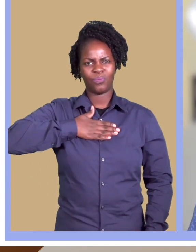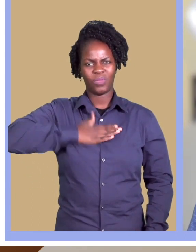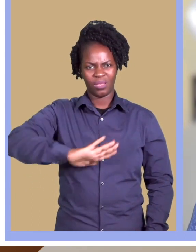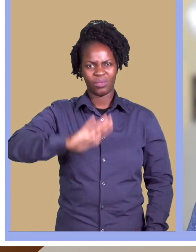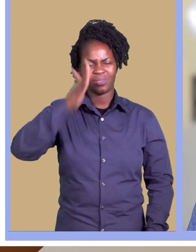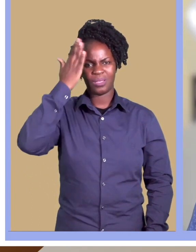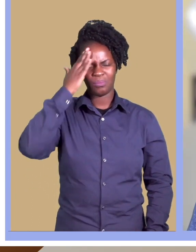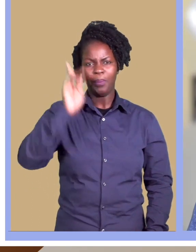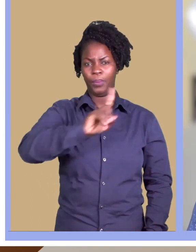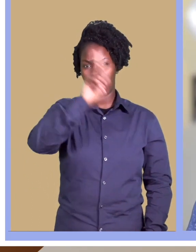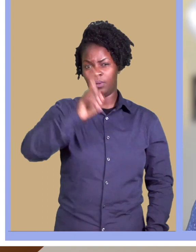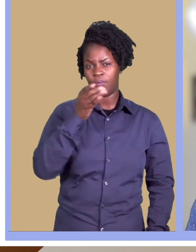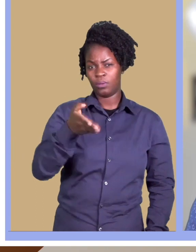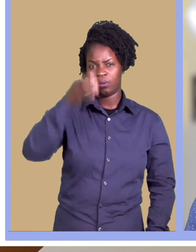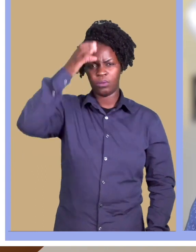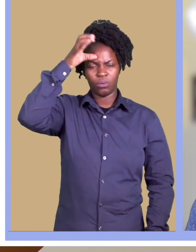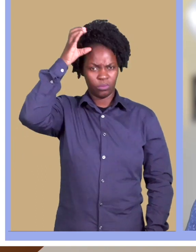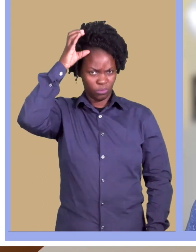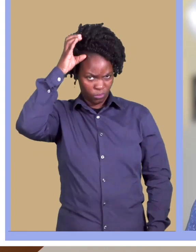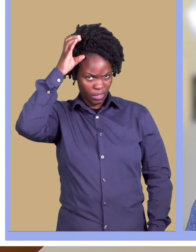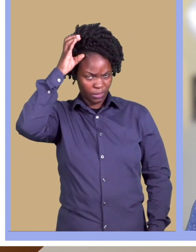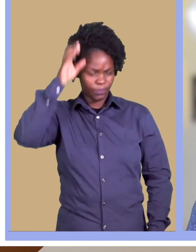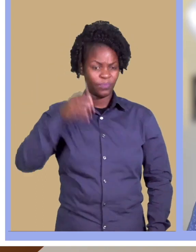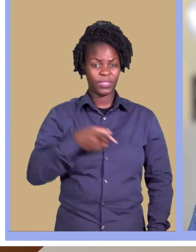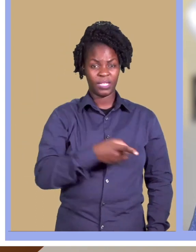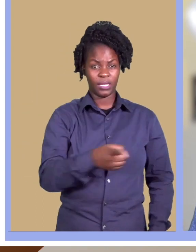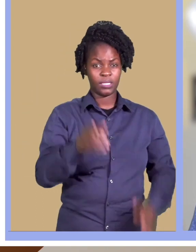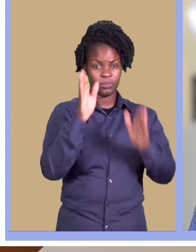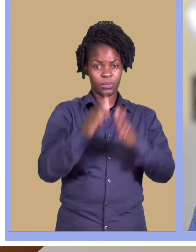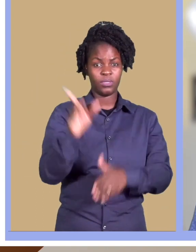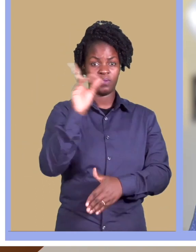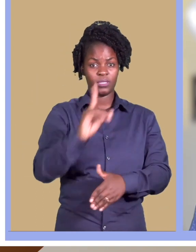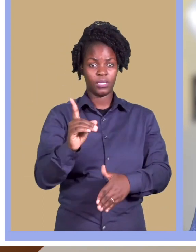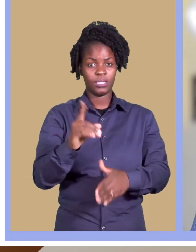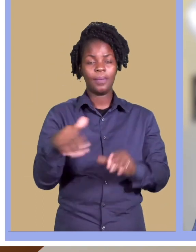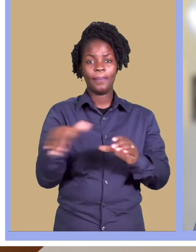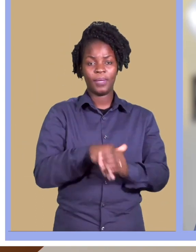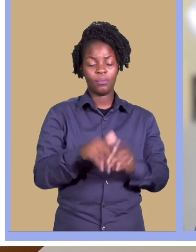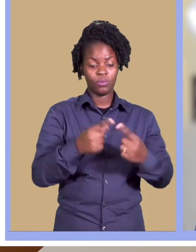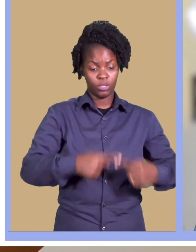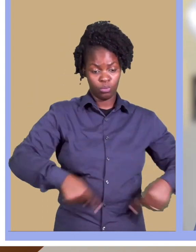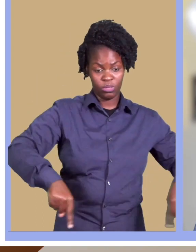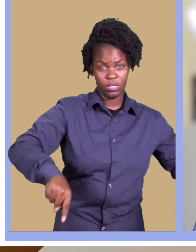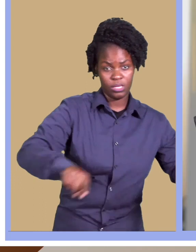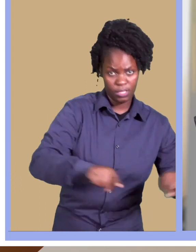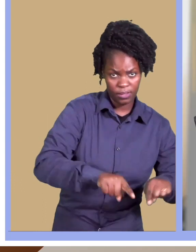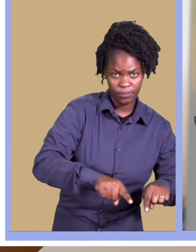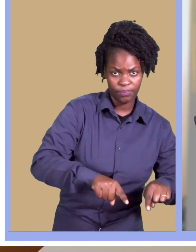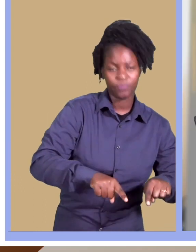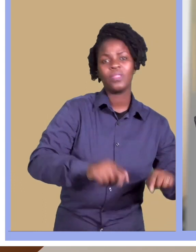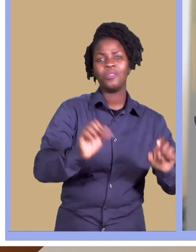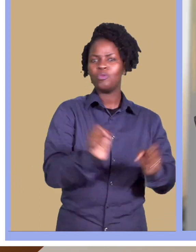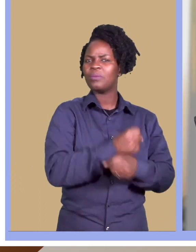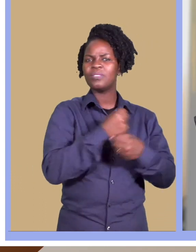nos comitês de gestão de desastre, pessoas com deficiência, mas quando há essas enchentes, como é